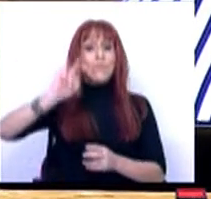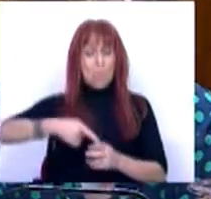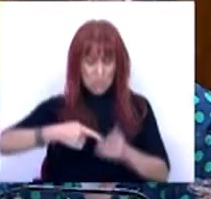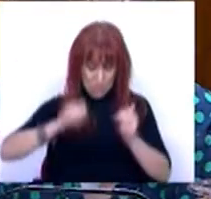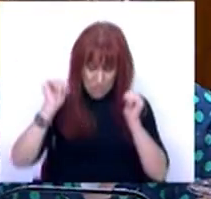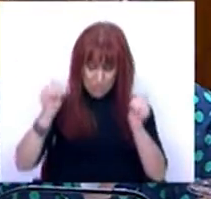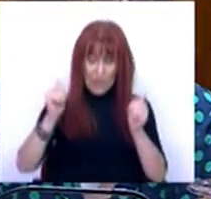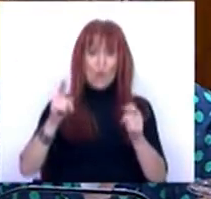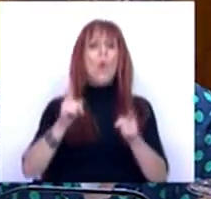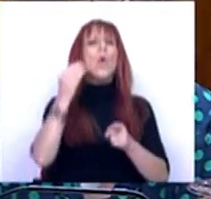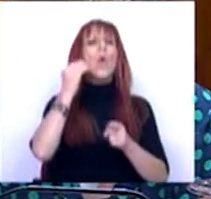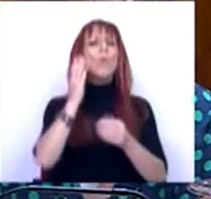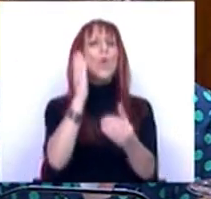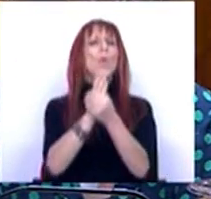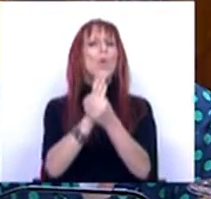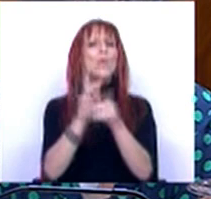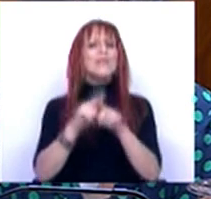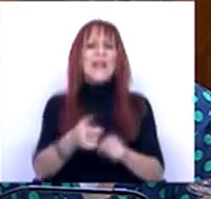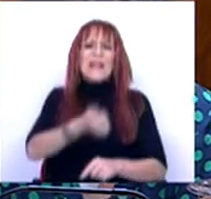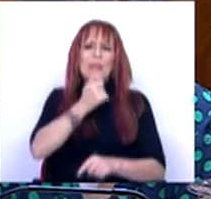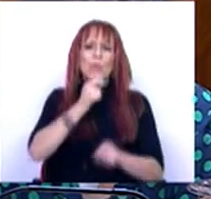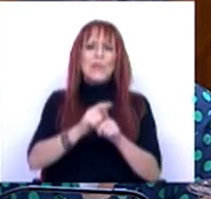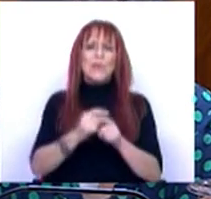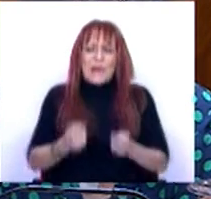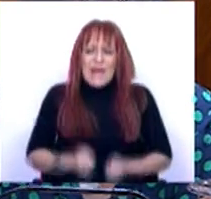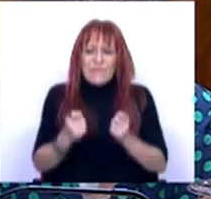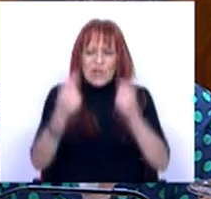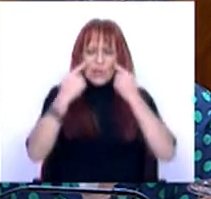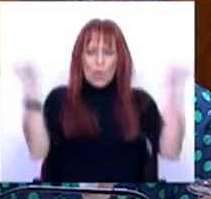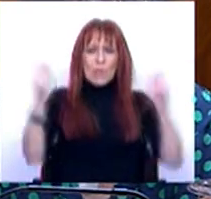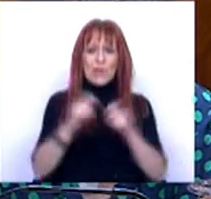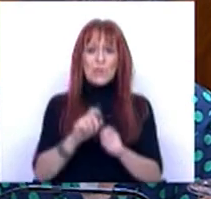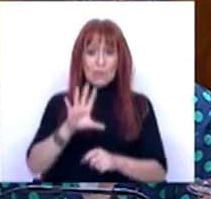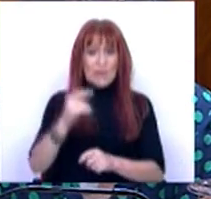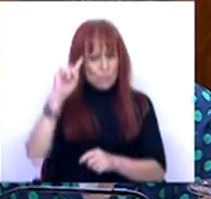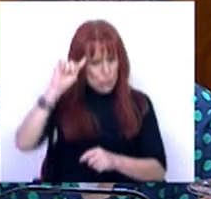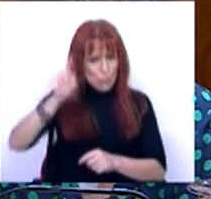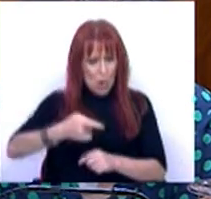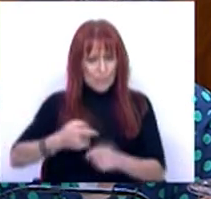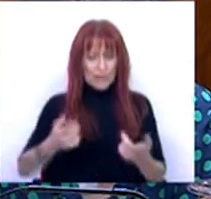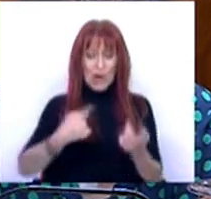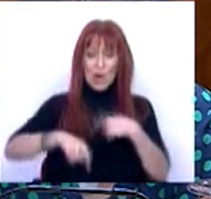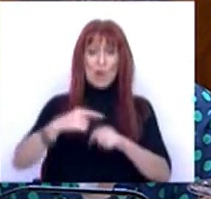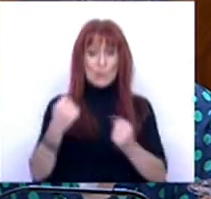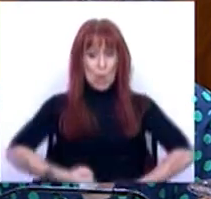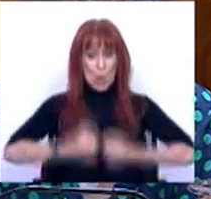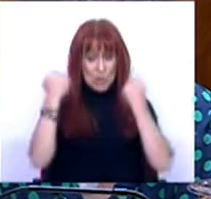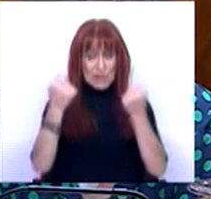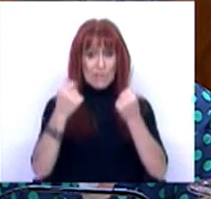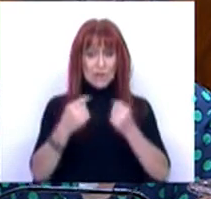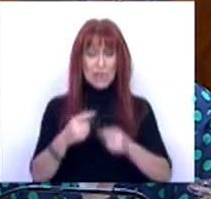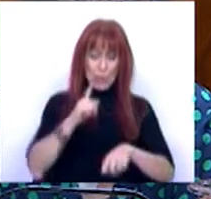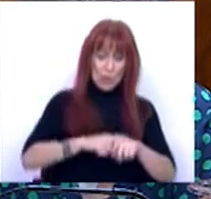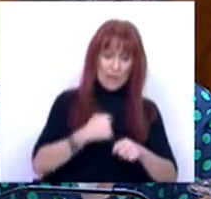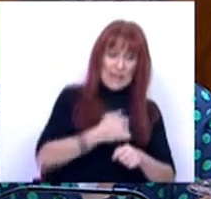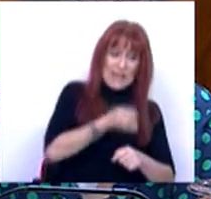e sabe bem qual é o processo de decisão e de investimento público no nosso país. Nós, para conseguirmos, entre o momento